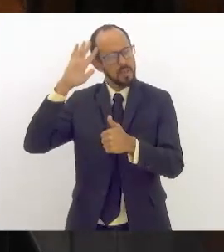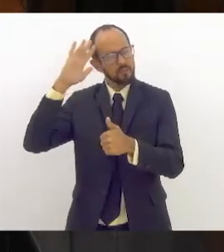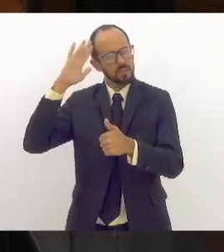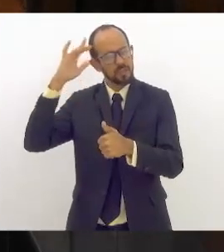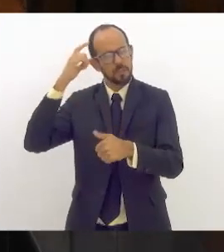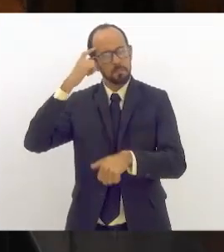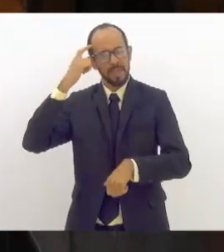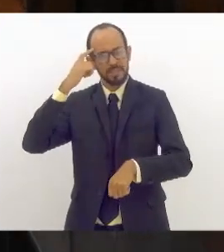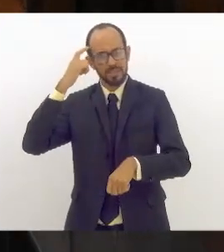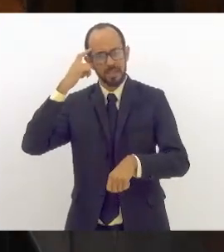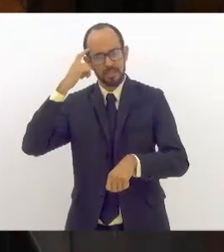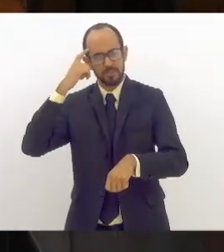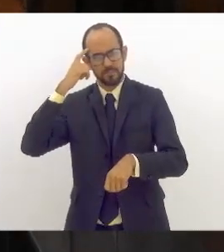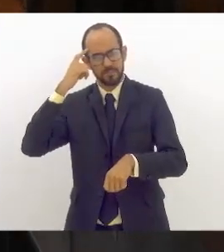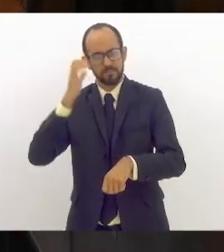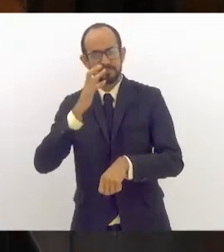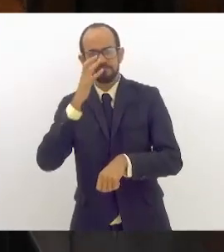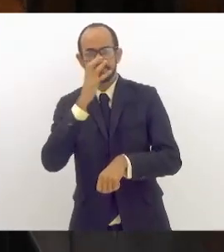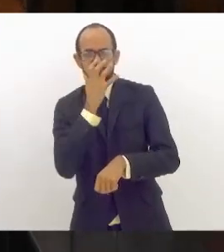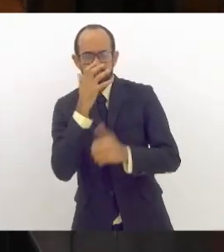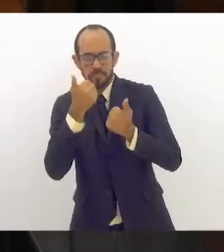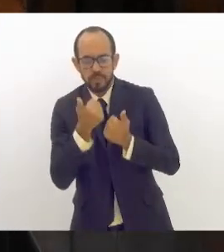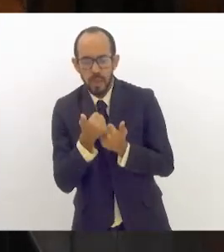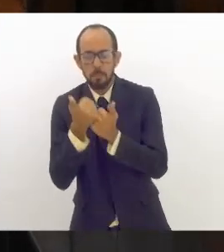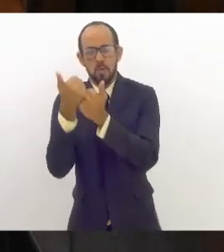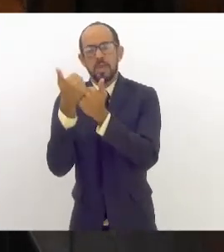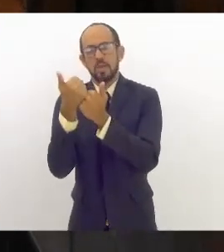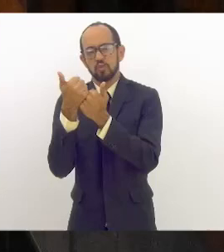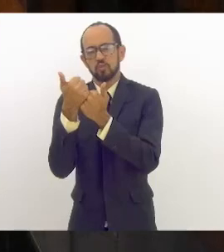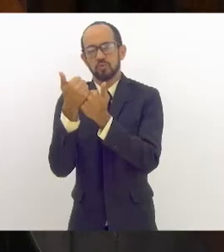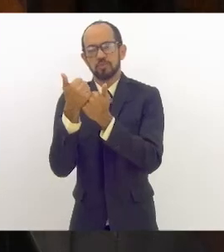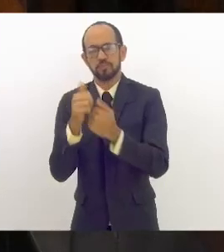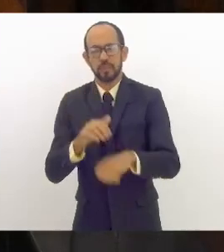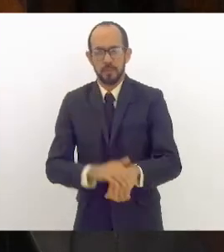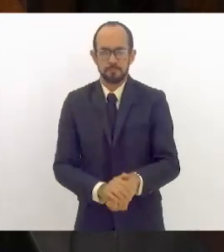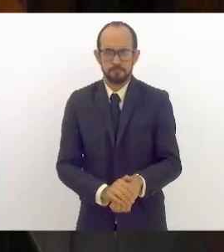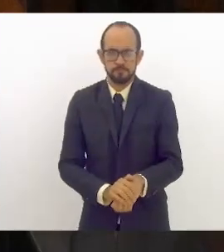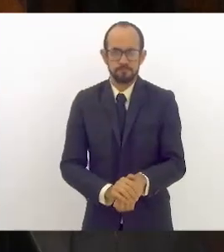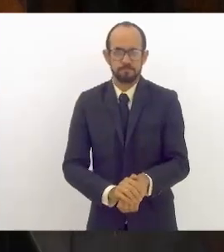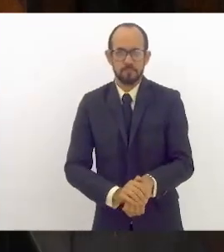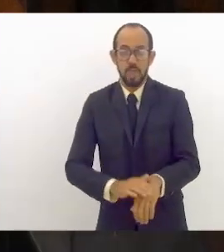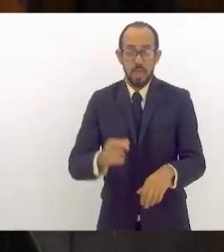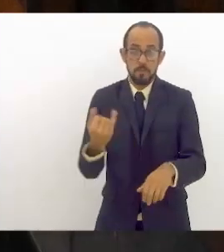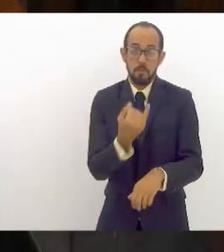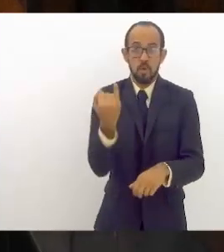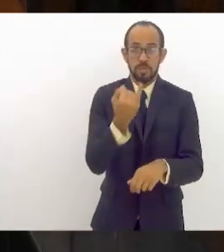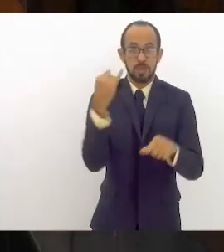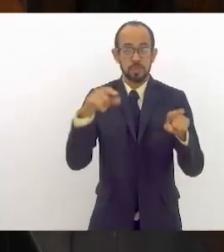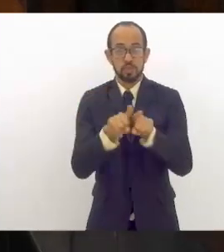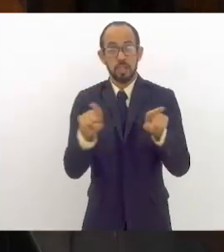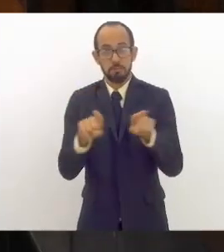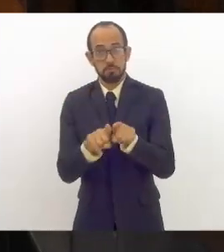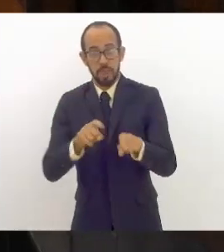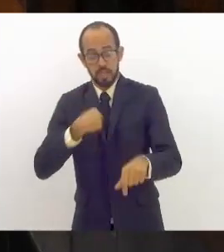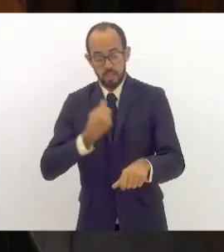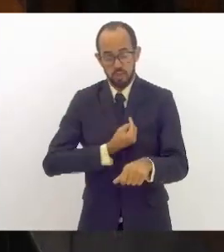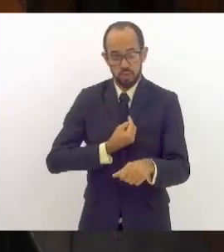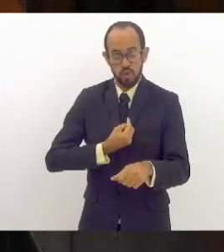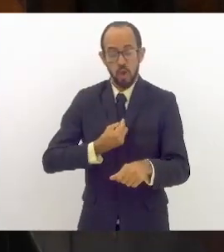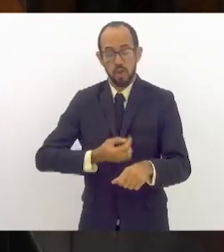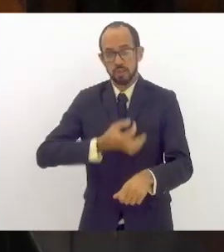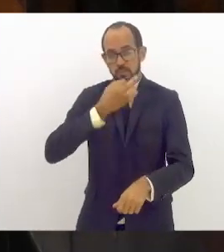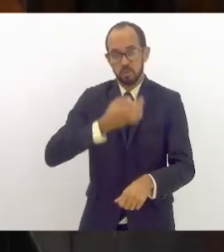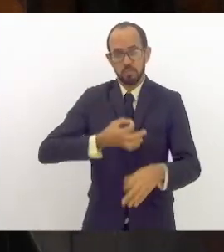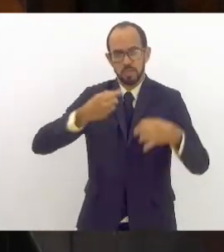admirá-los e apoiá-los também é muito importante que a gente se posicione